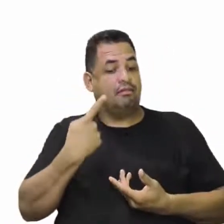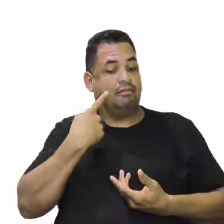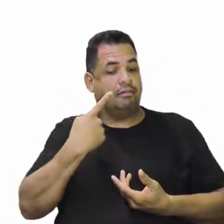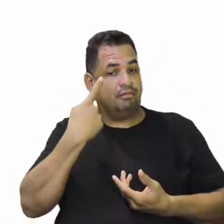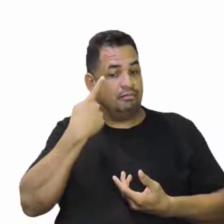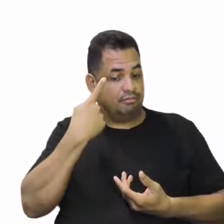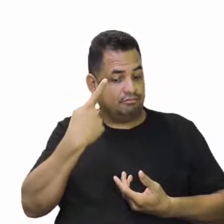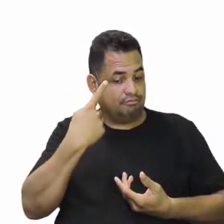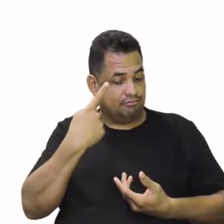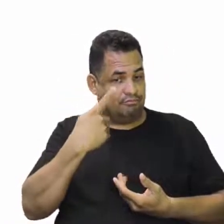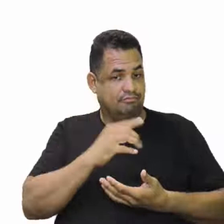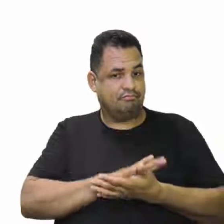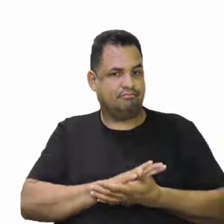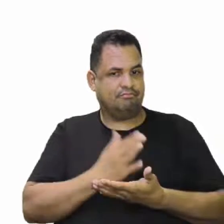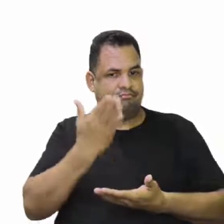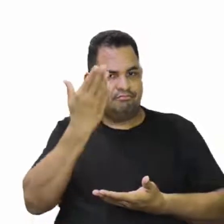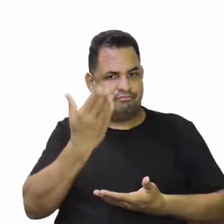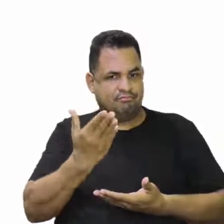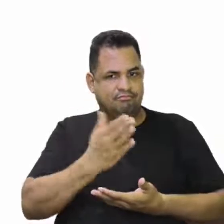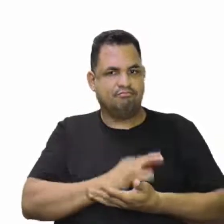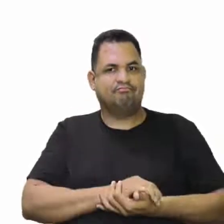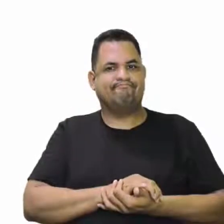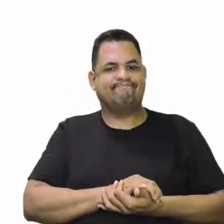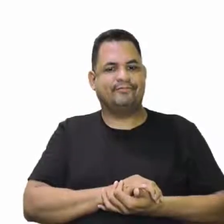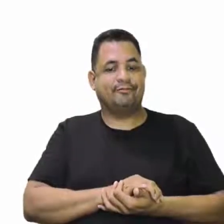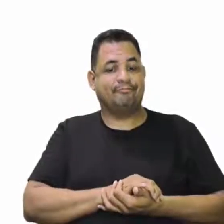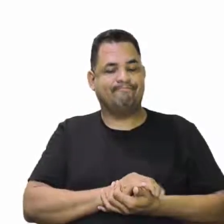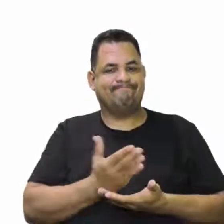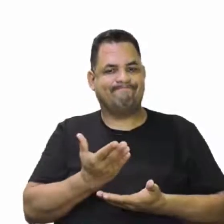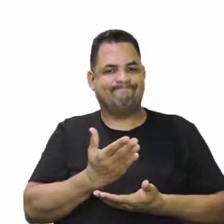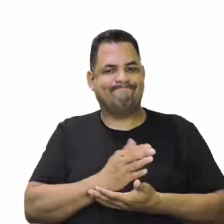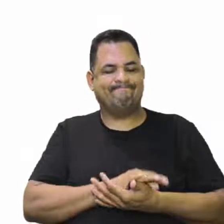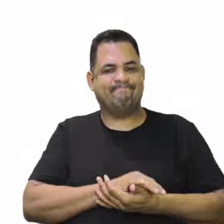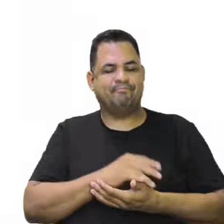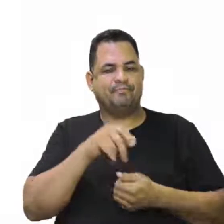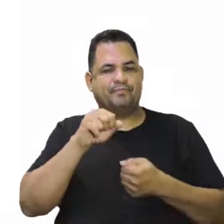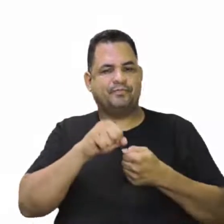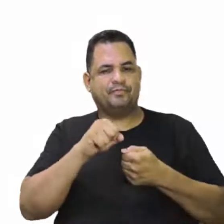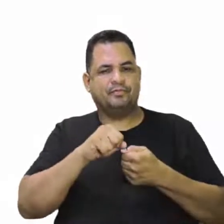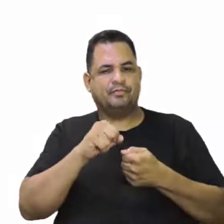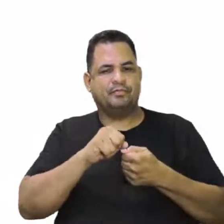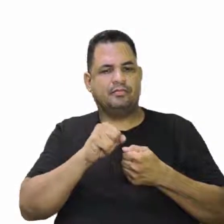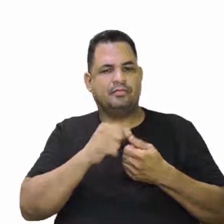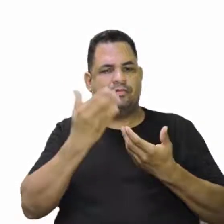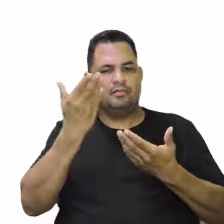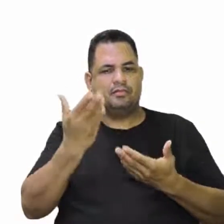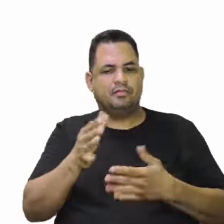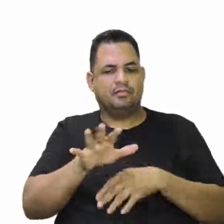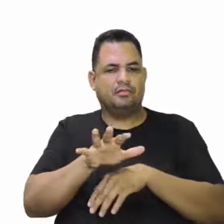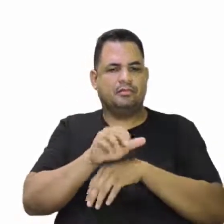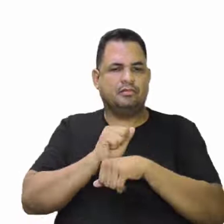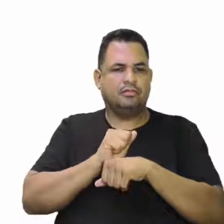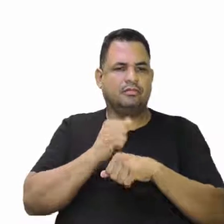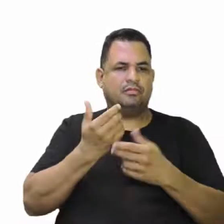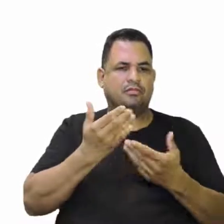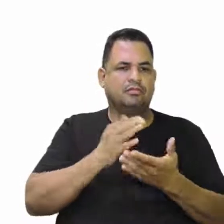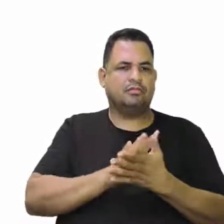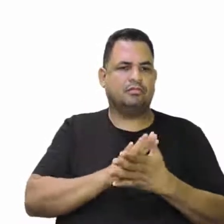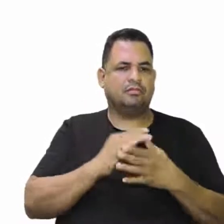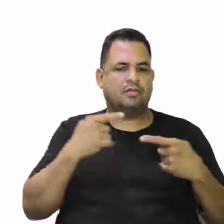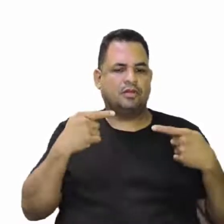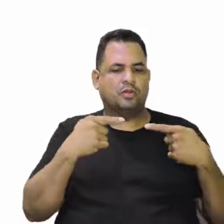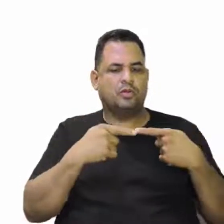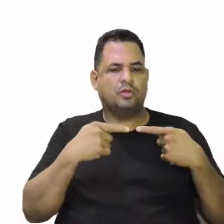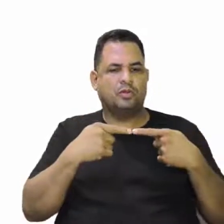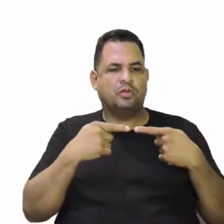e deu ocupado como sempre, não? Ela fez esse chamado como se fosse uma ligação,